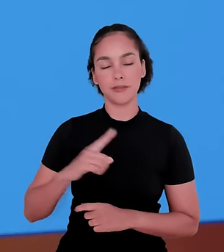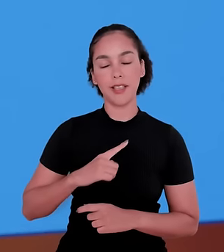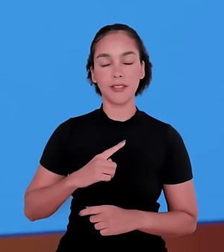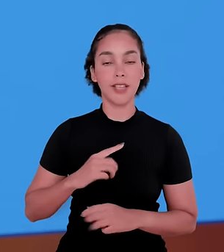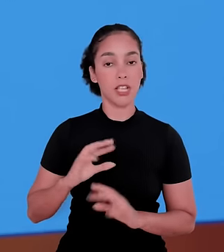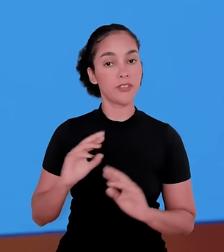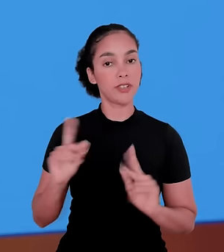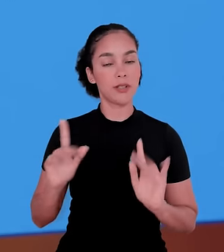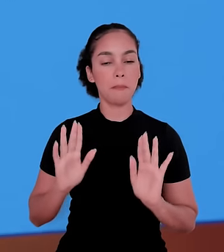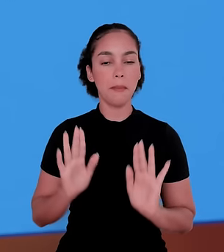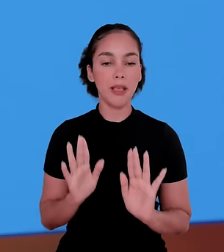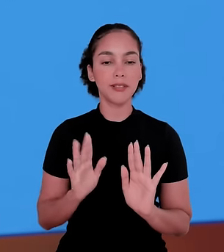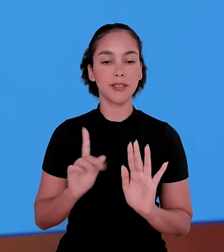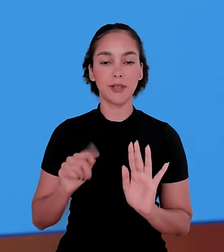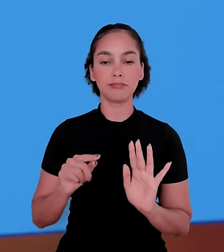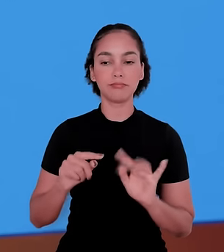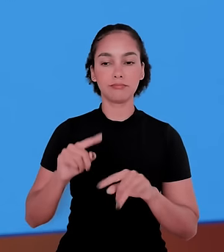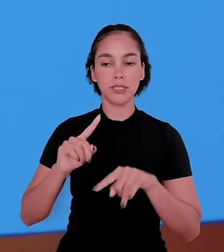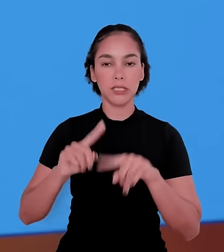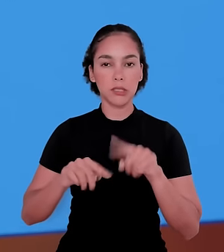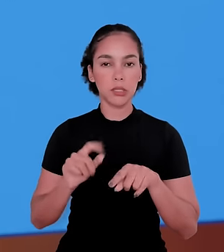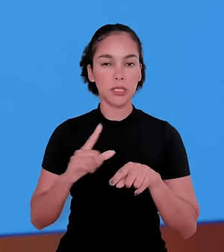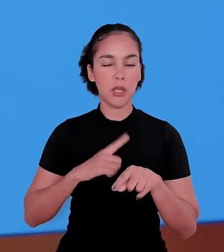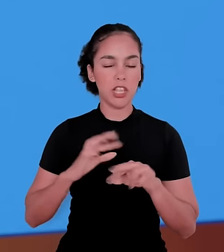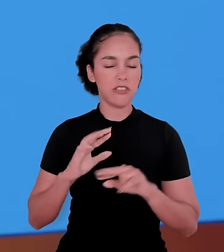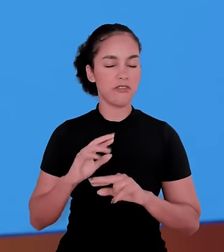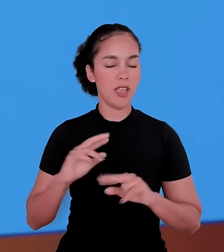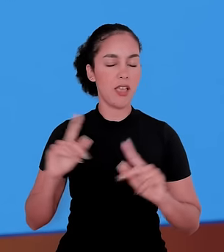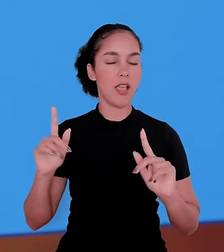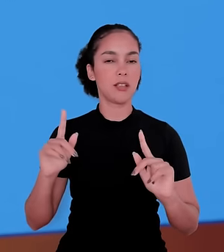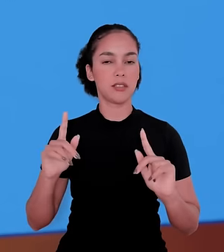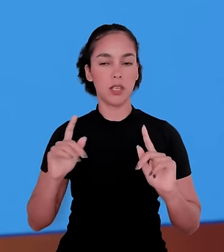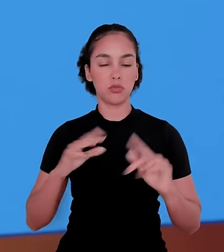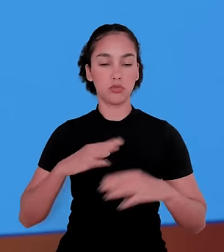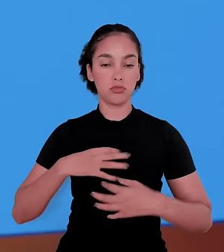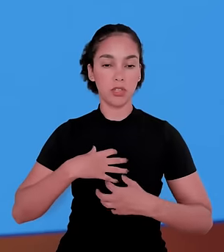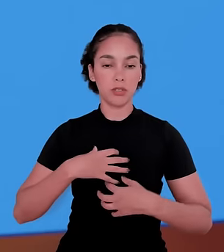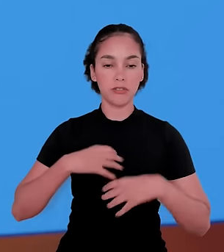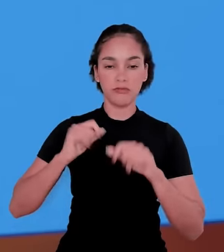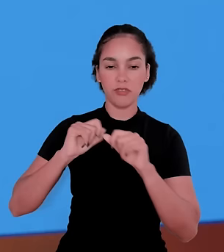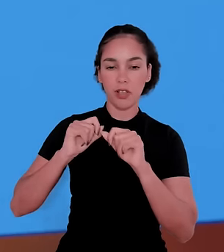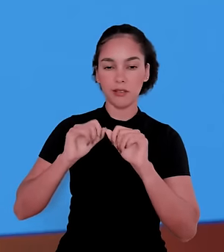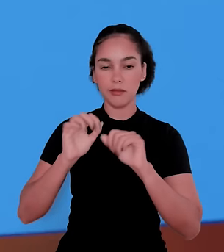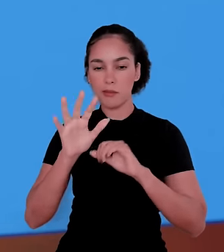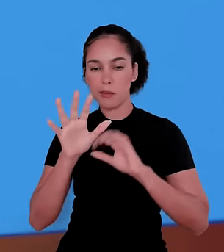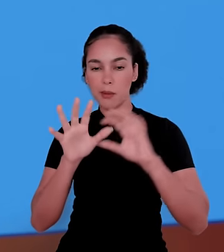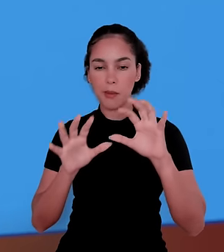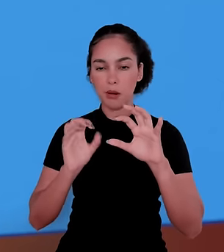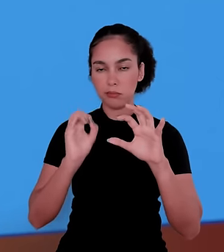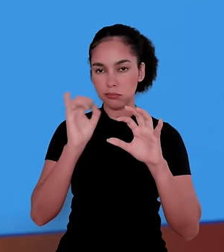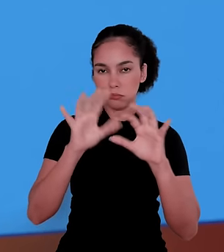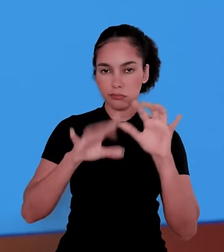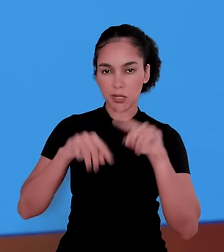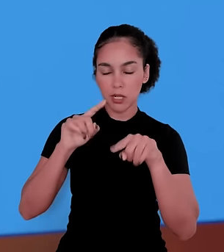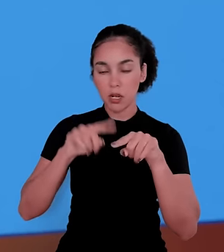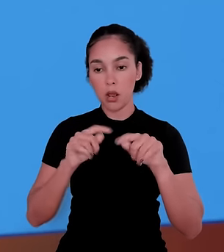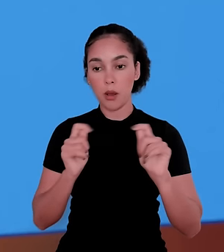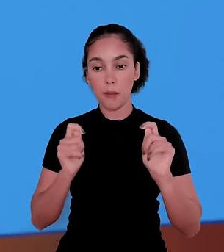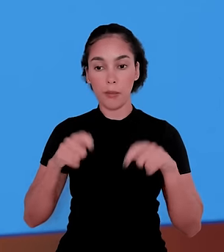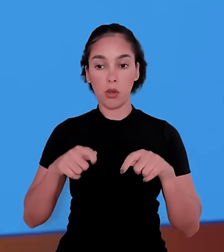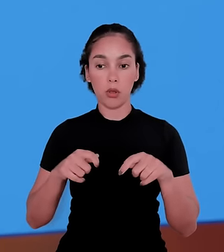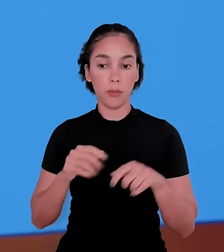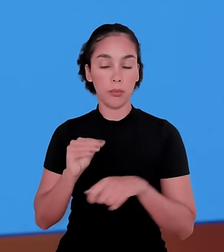ela normalmente é um objeto que você tem uma diferença muito grande ali na forma que ele faz e e o dono pode e